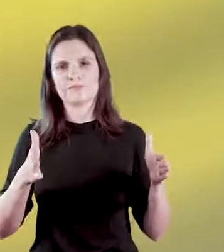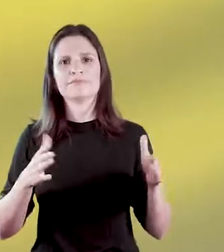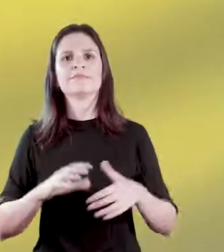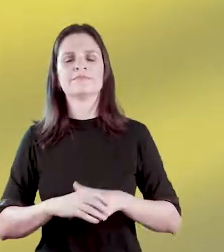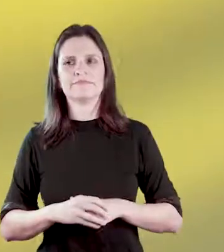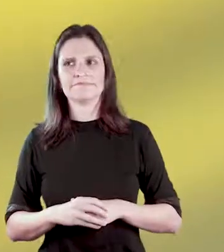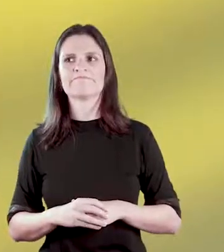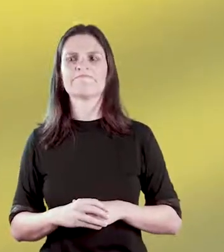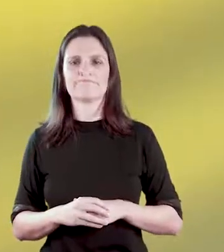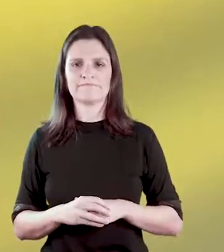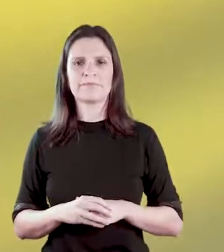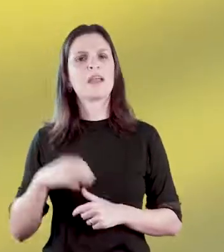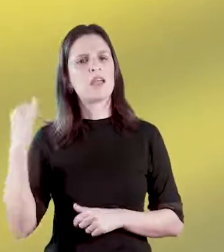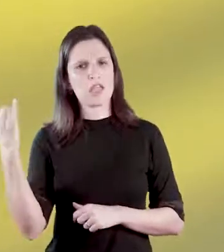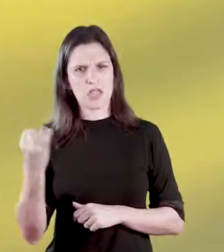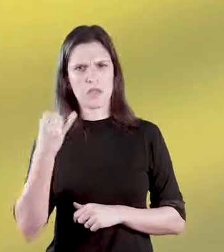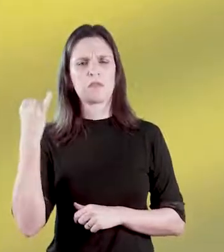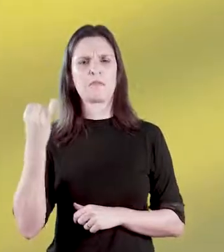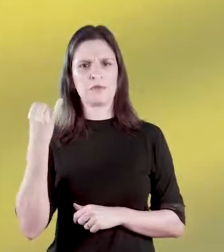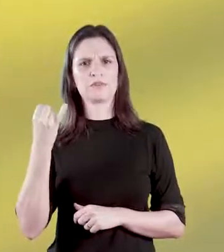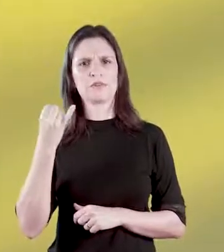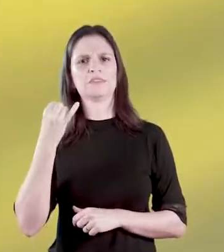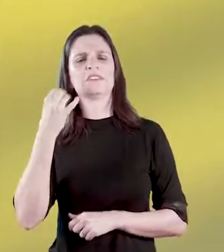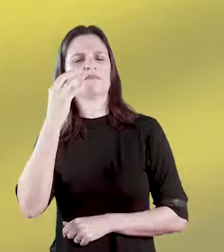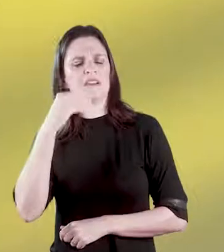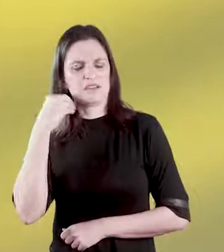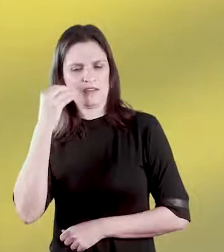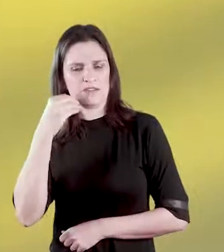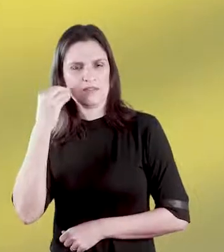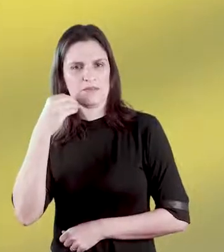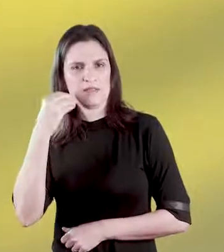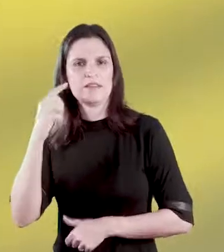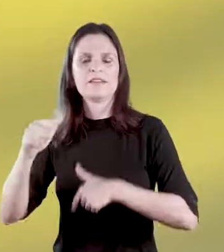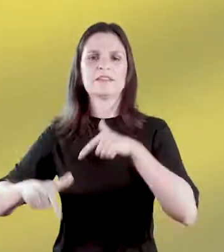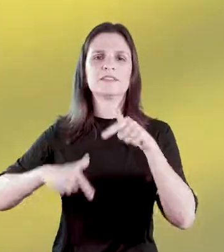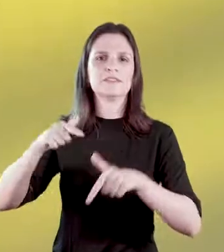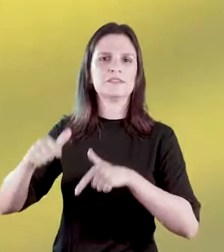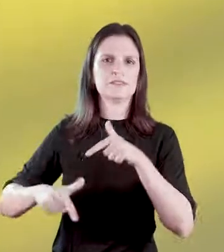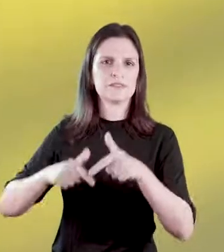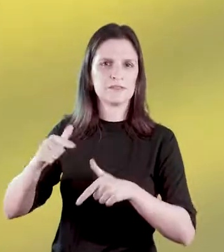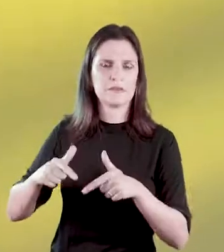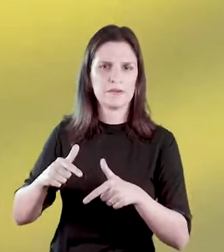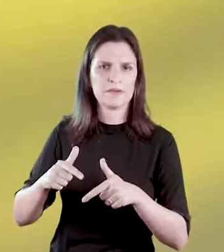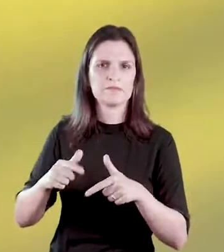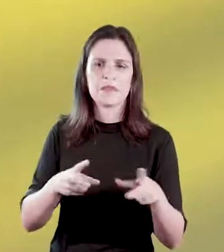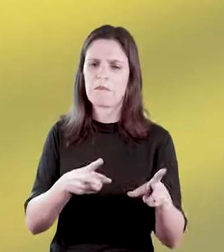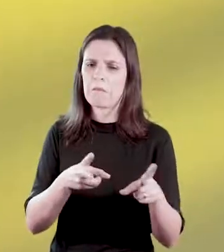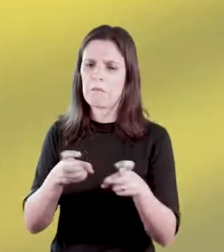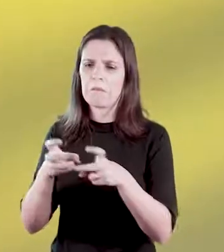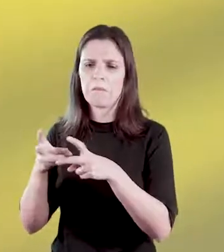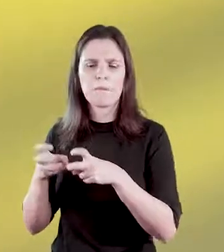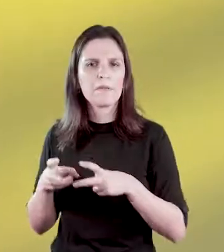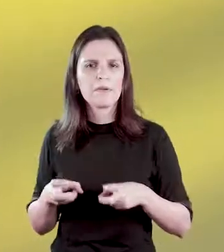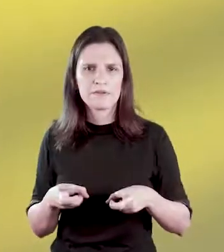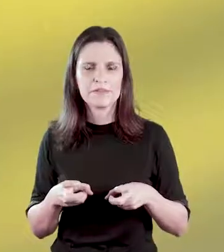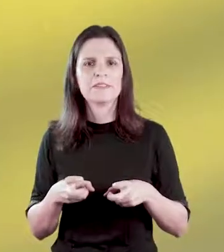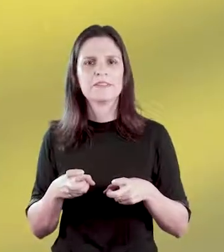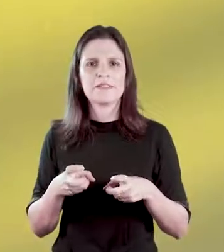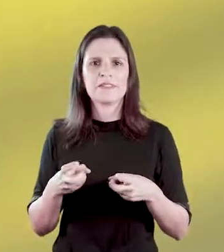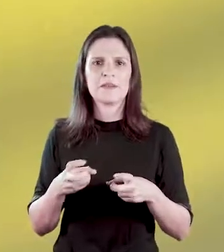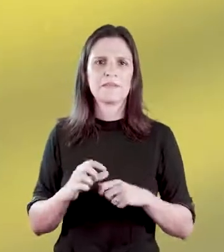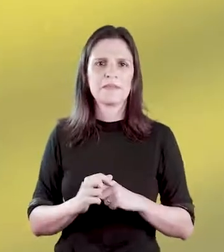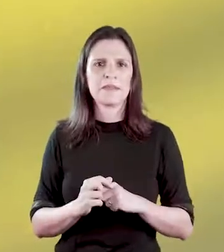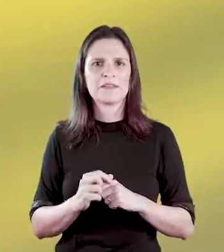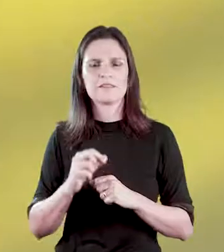contribuir muito a gente vai adquirindo experiência a gente vai notando que nem todo